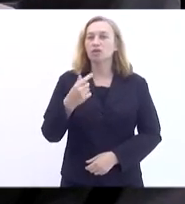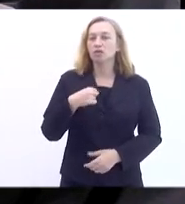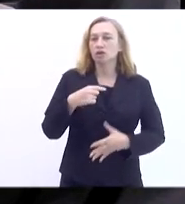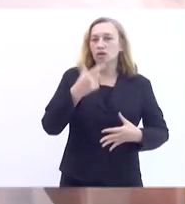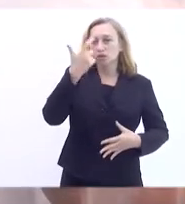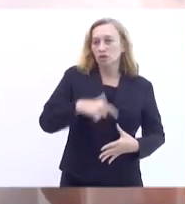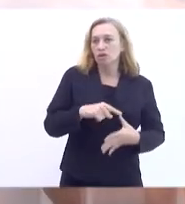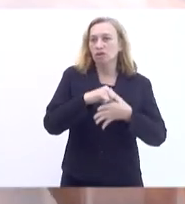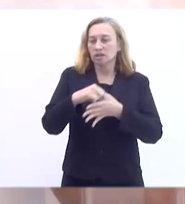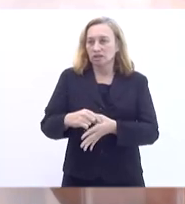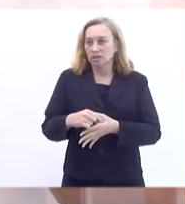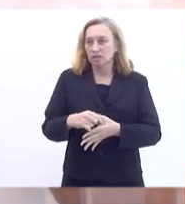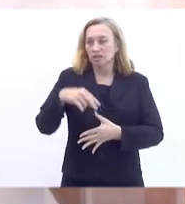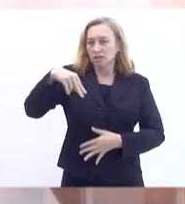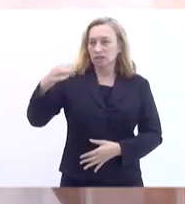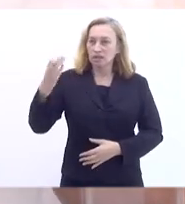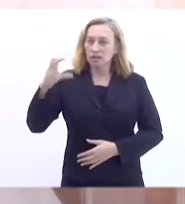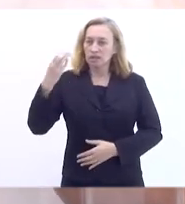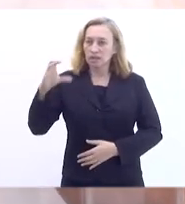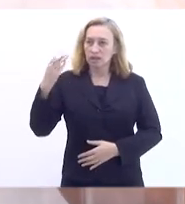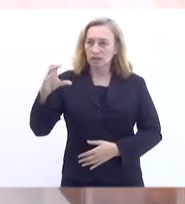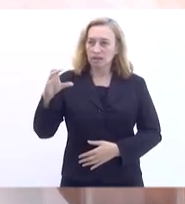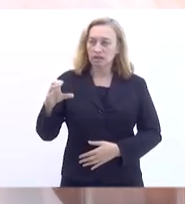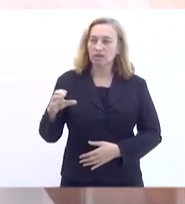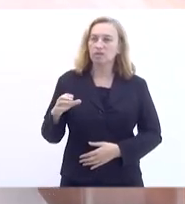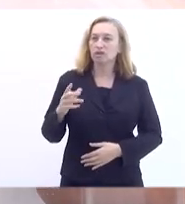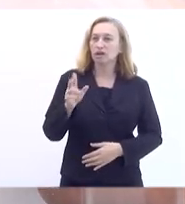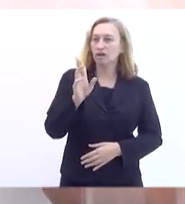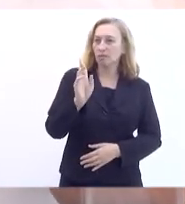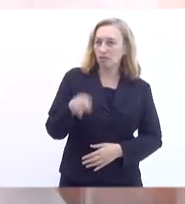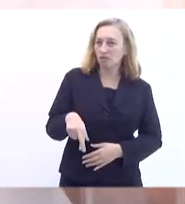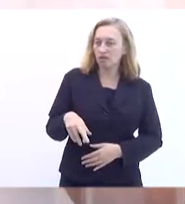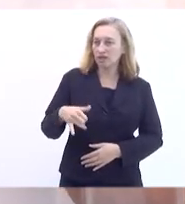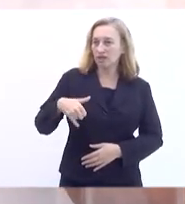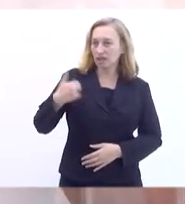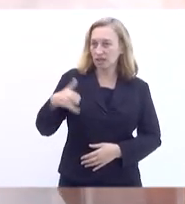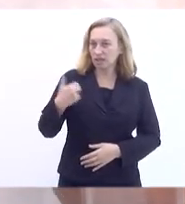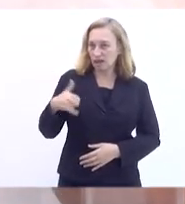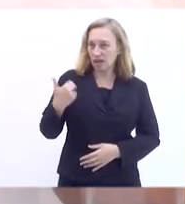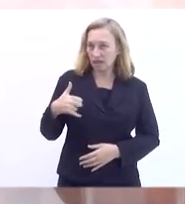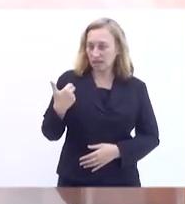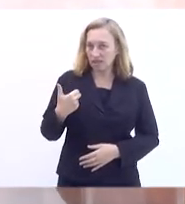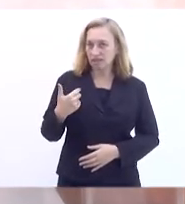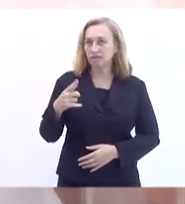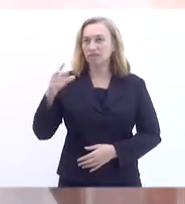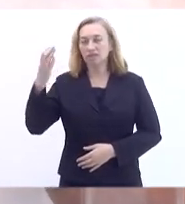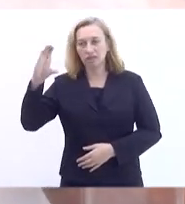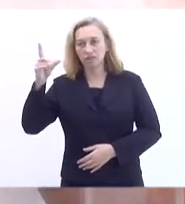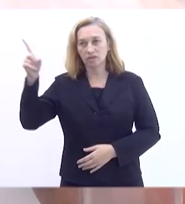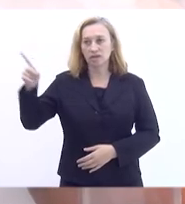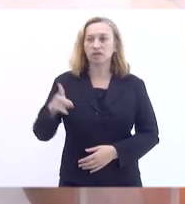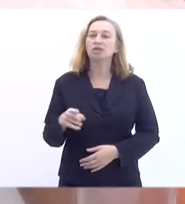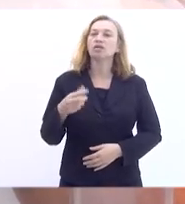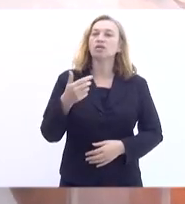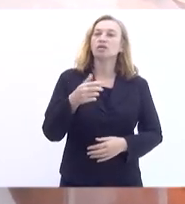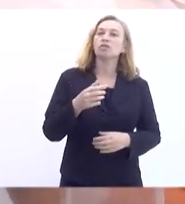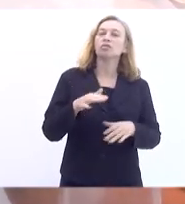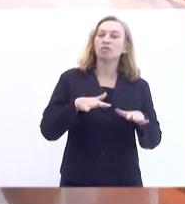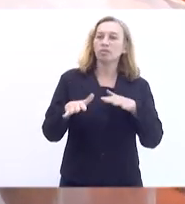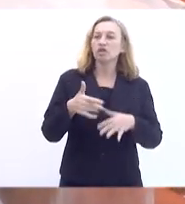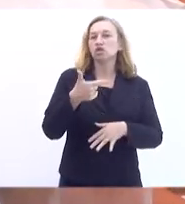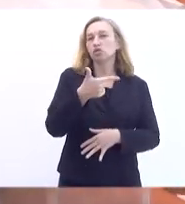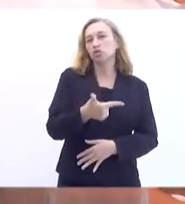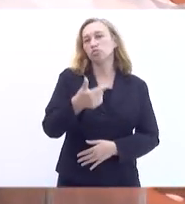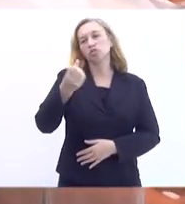Niterói e um dos reprovados no quesito das no concurso da polícia militar 2014 um dos idealizadores do Movimento em 2016 já